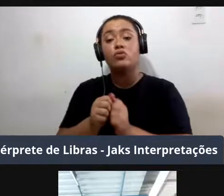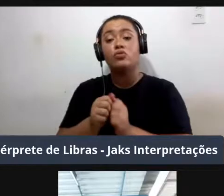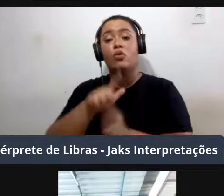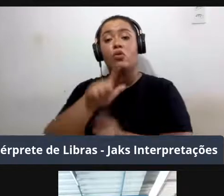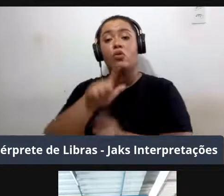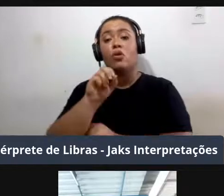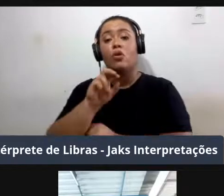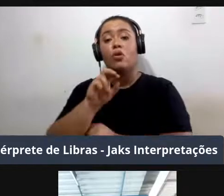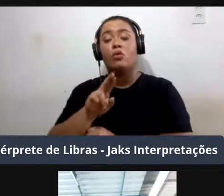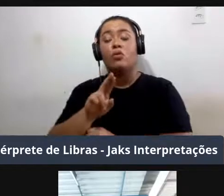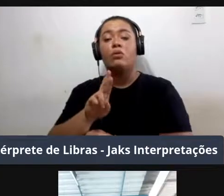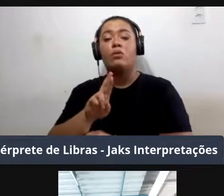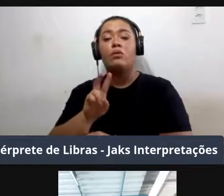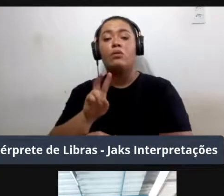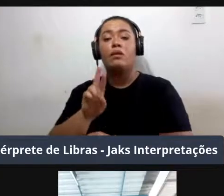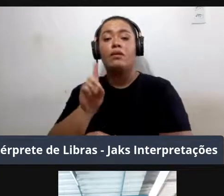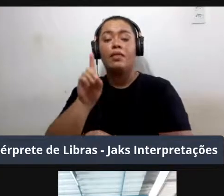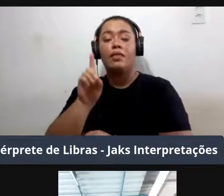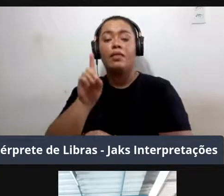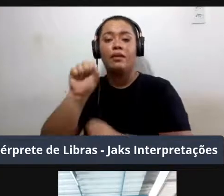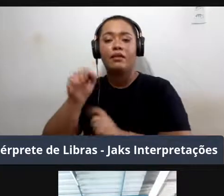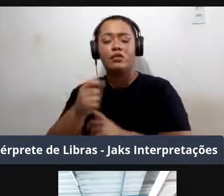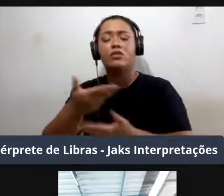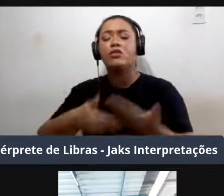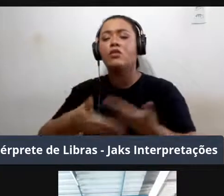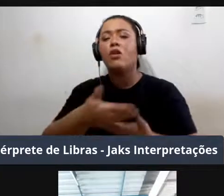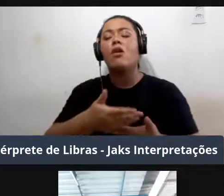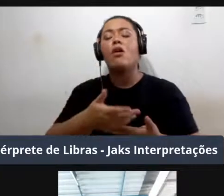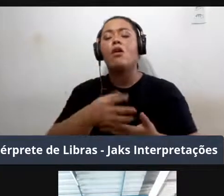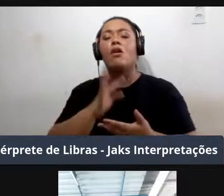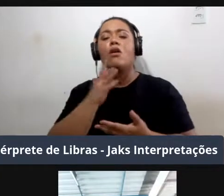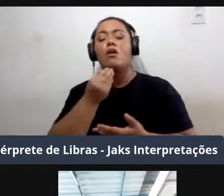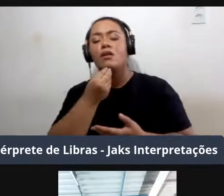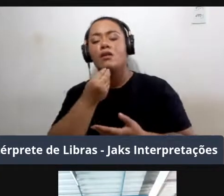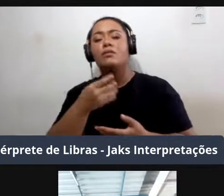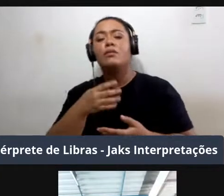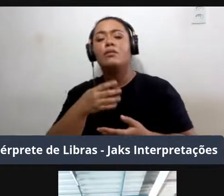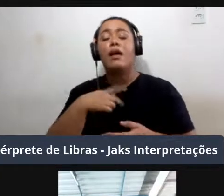remédios caseiros. Então, a gente passou